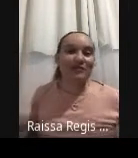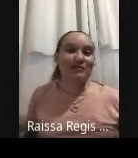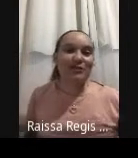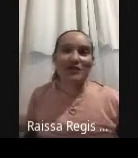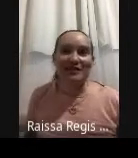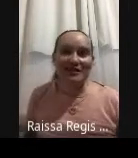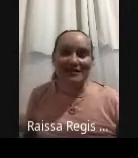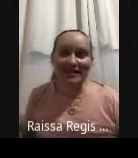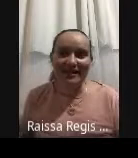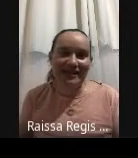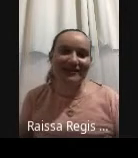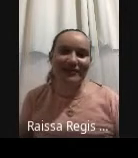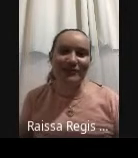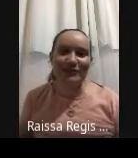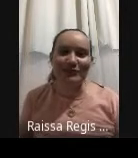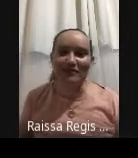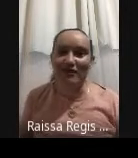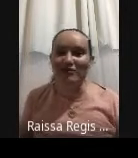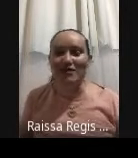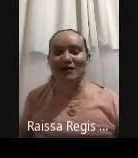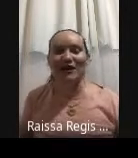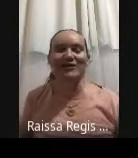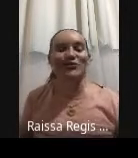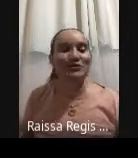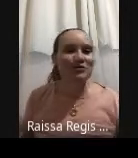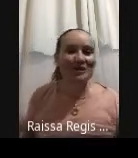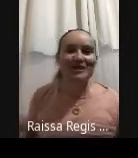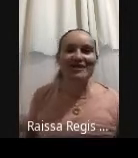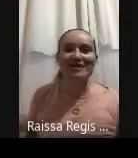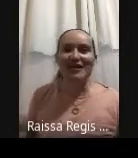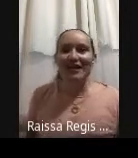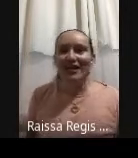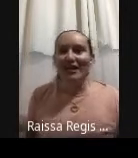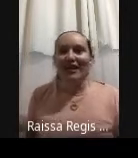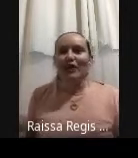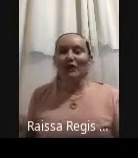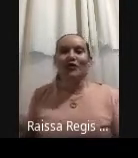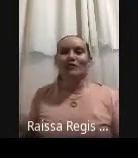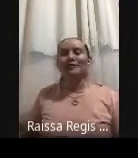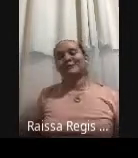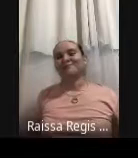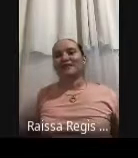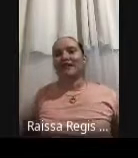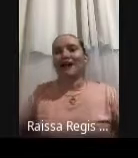É o tema do meu TCC, né, então eu tenho estudado ele nos últimos meses. Eu